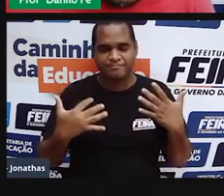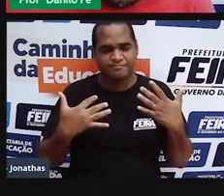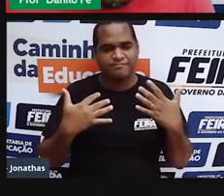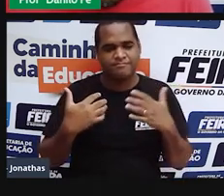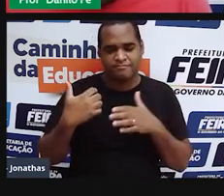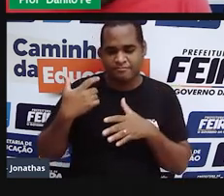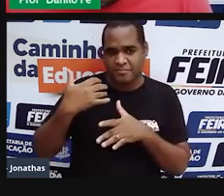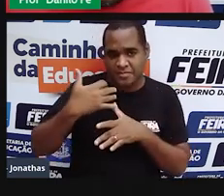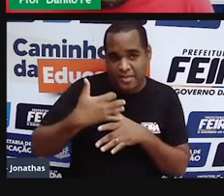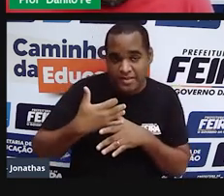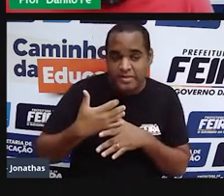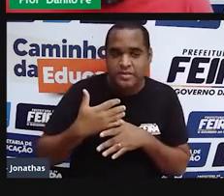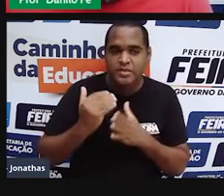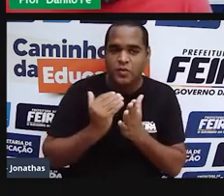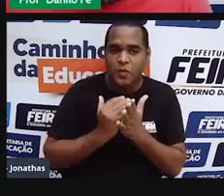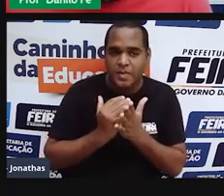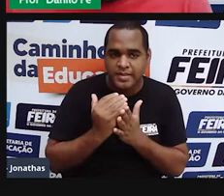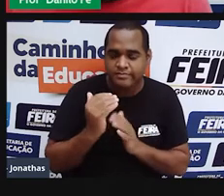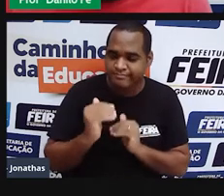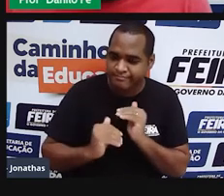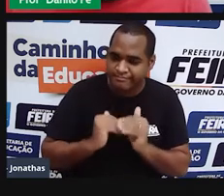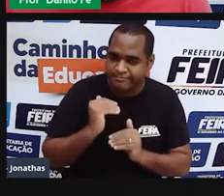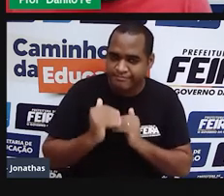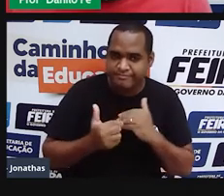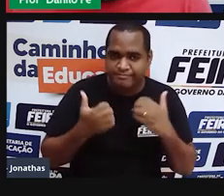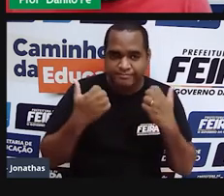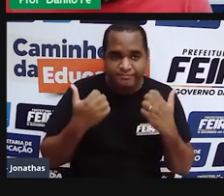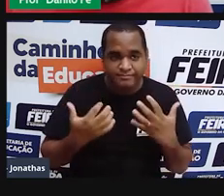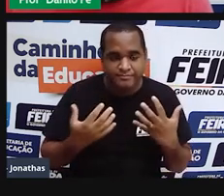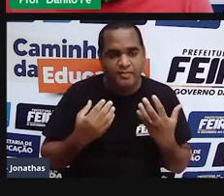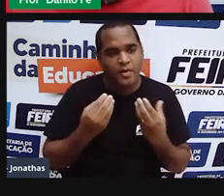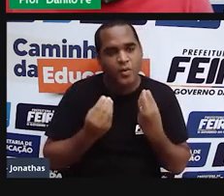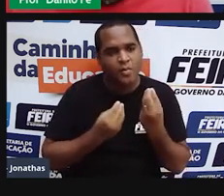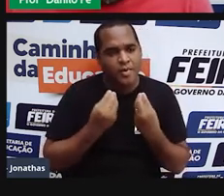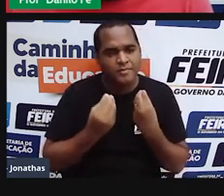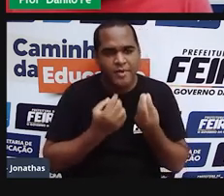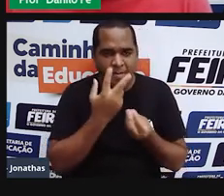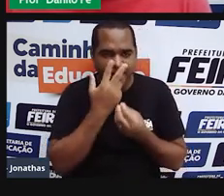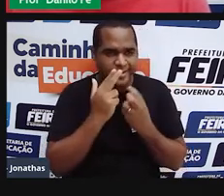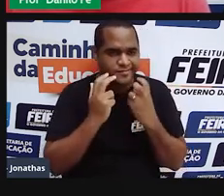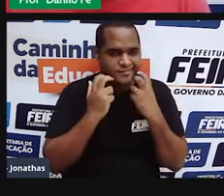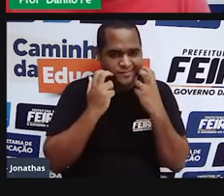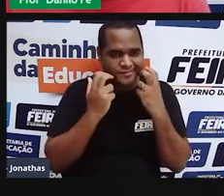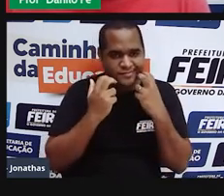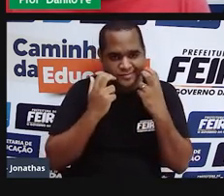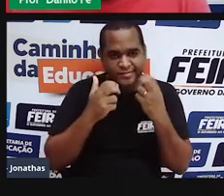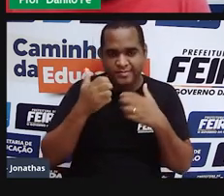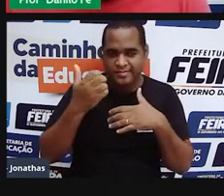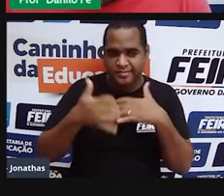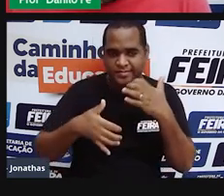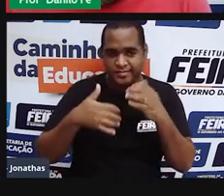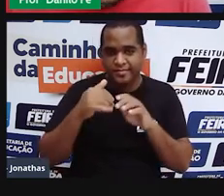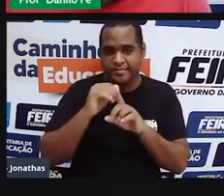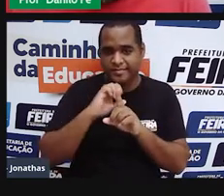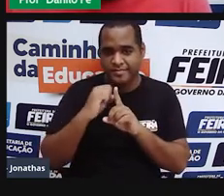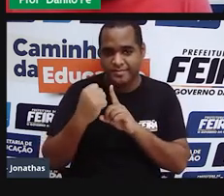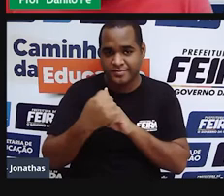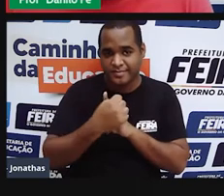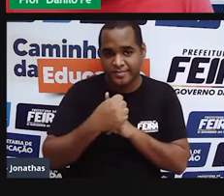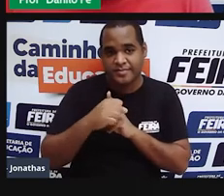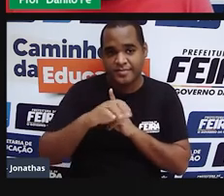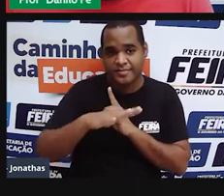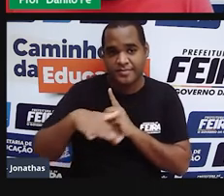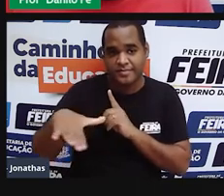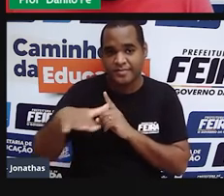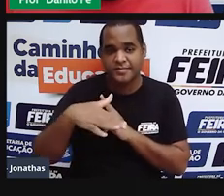minha emoção no processo o time modernização da sociedade paraguaia